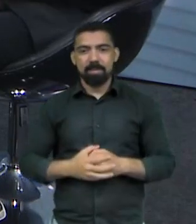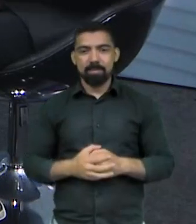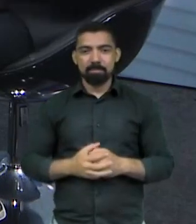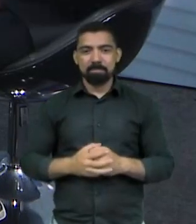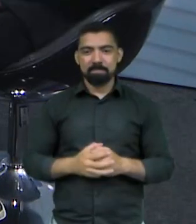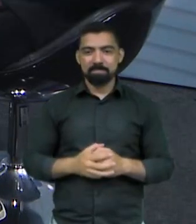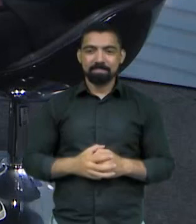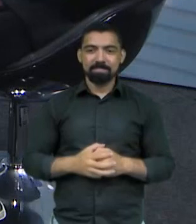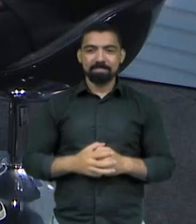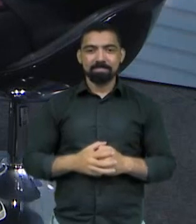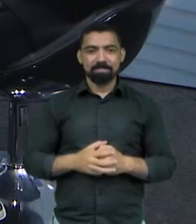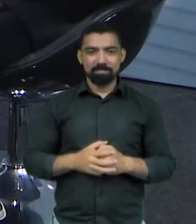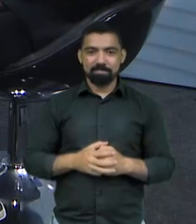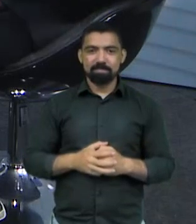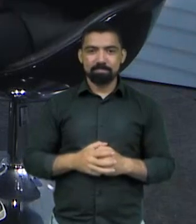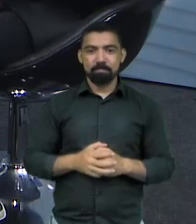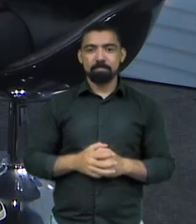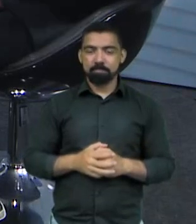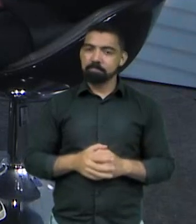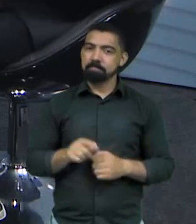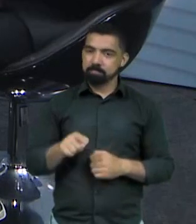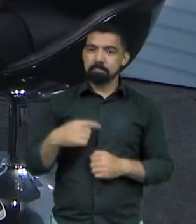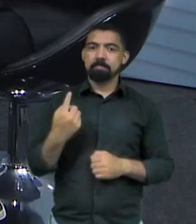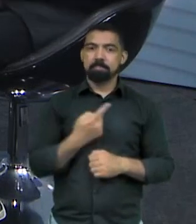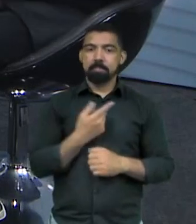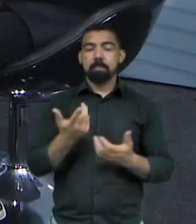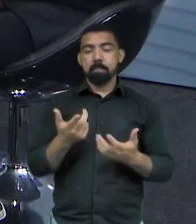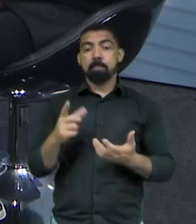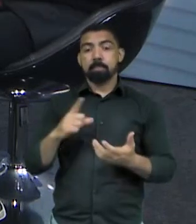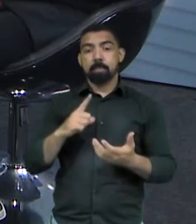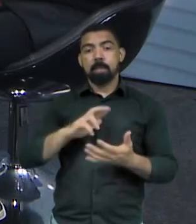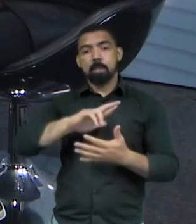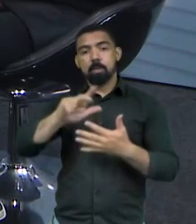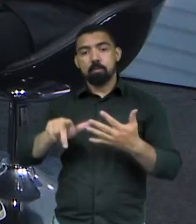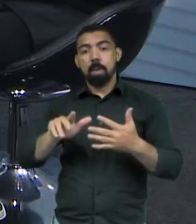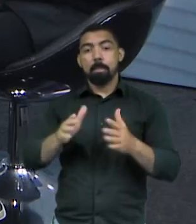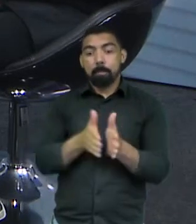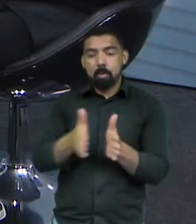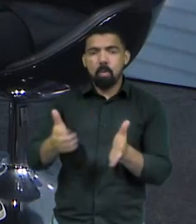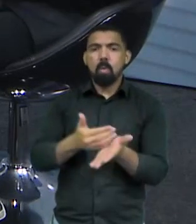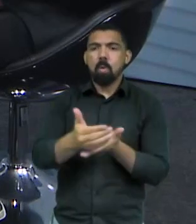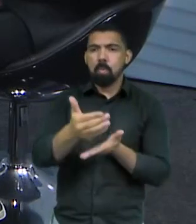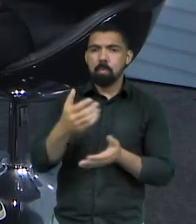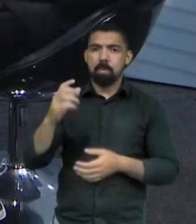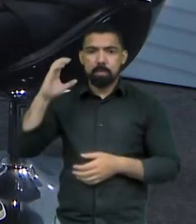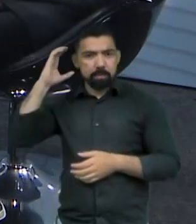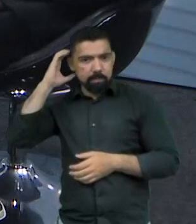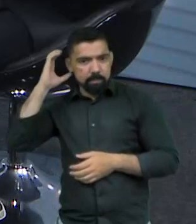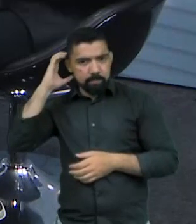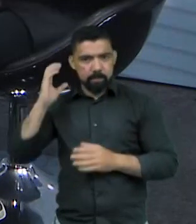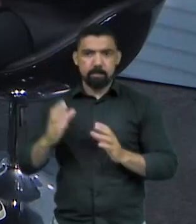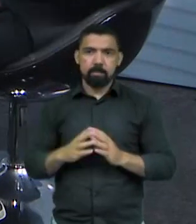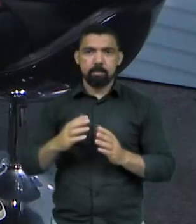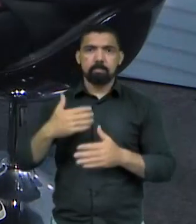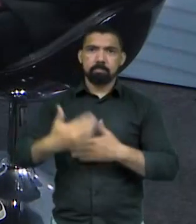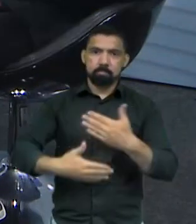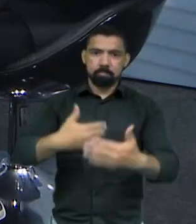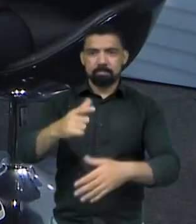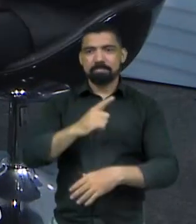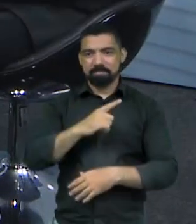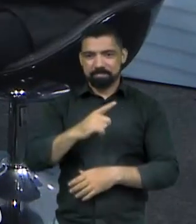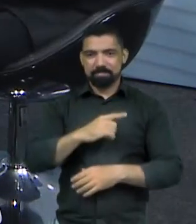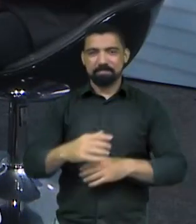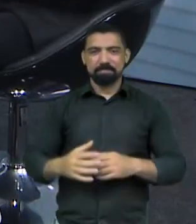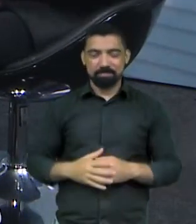Nós estruturamos um bom parque, temos hoje universidade, blá, blá, blá. Começou no CID, as escolas de tempo integral, as escolas